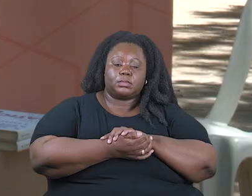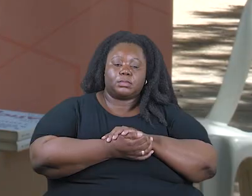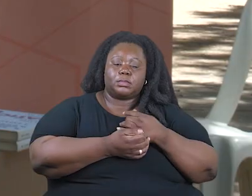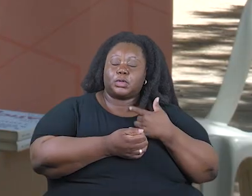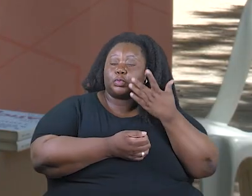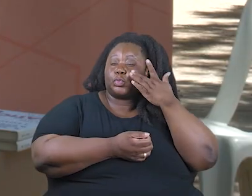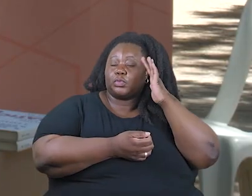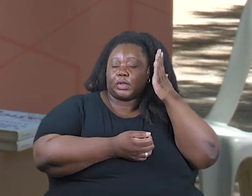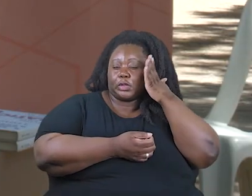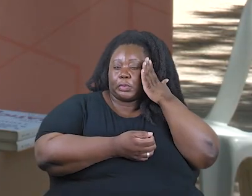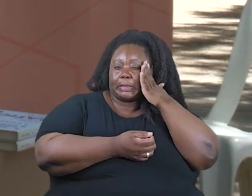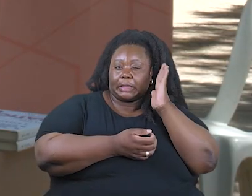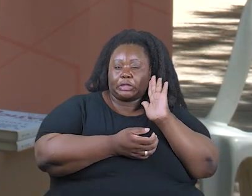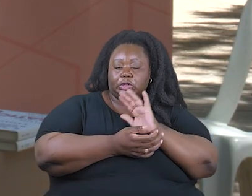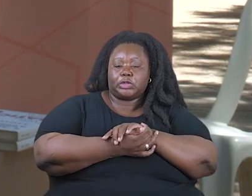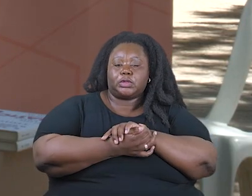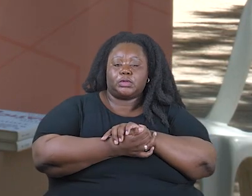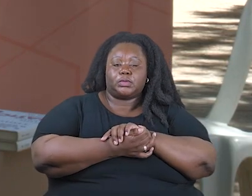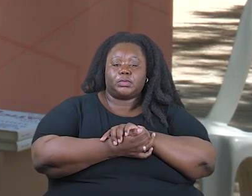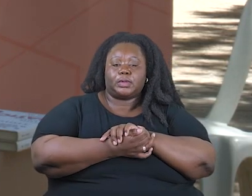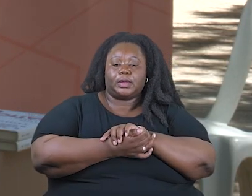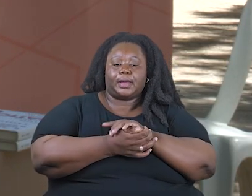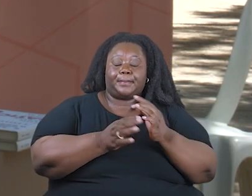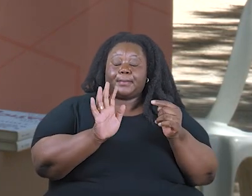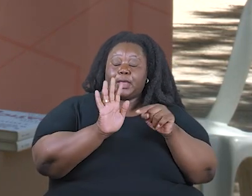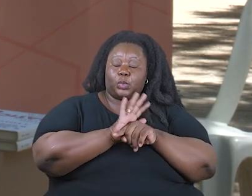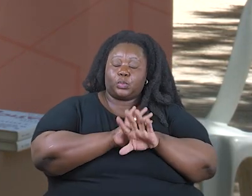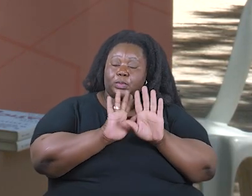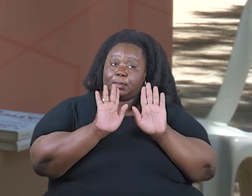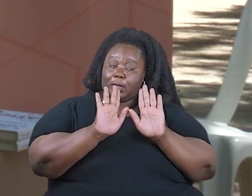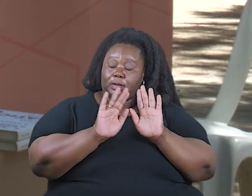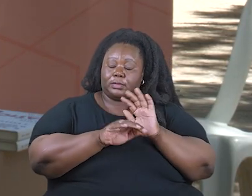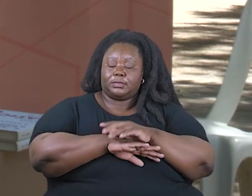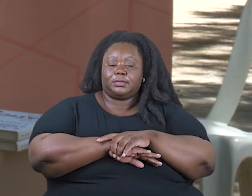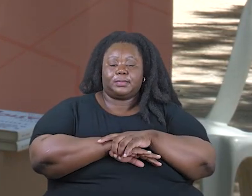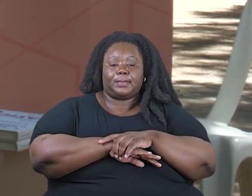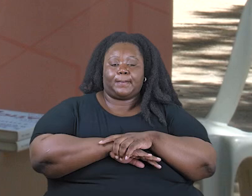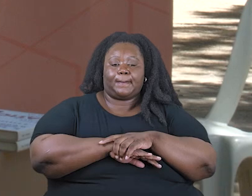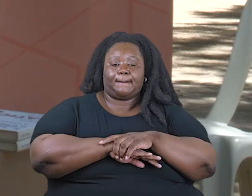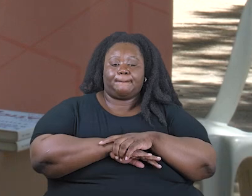Eu não sei se eu entendi muito bem a pergunta, mas